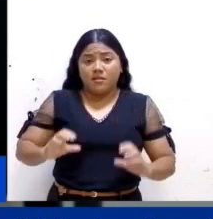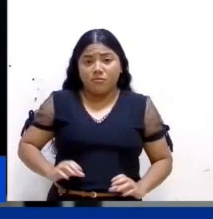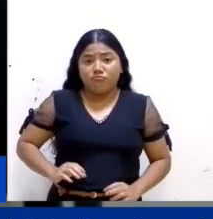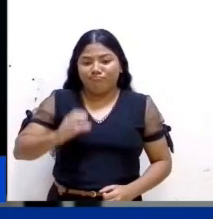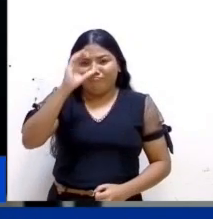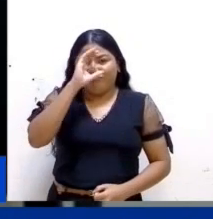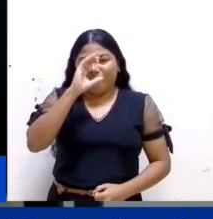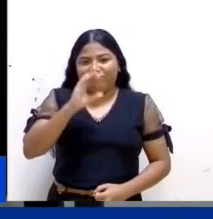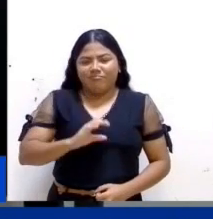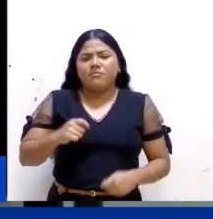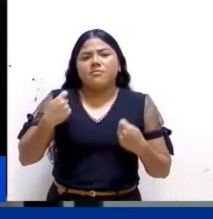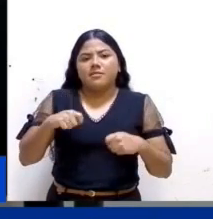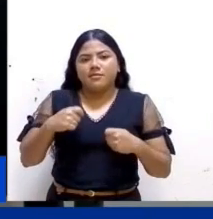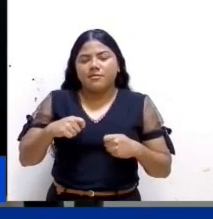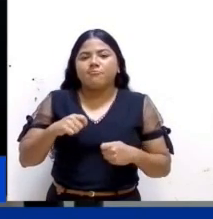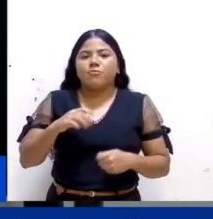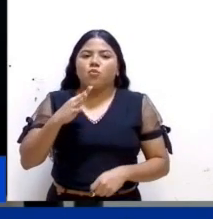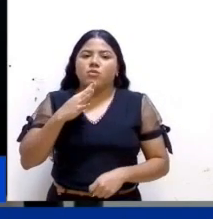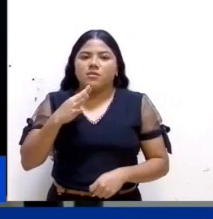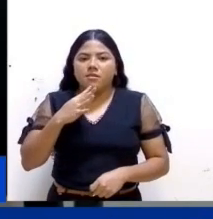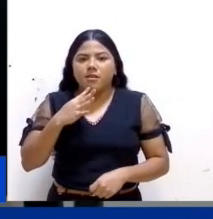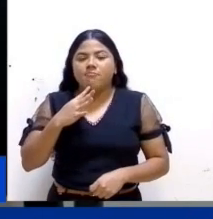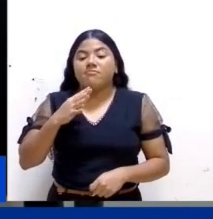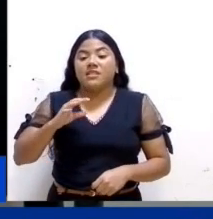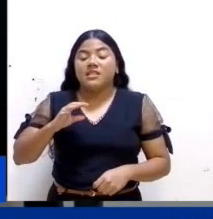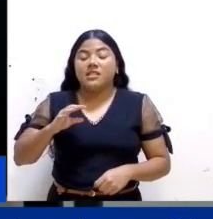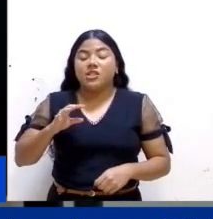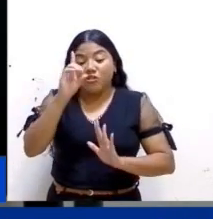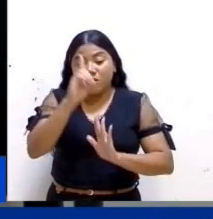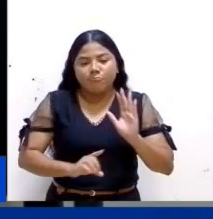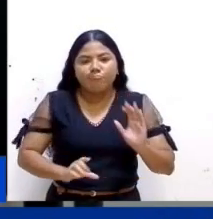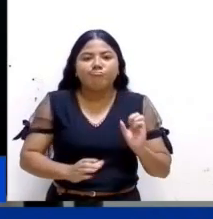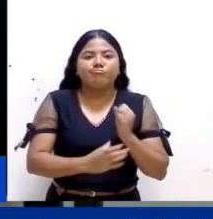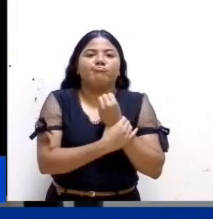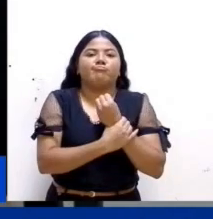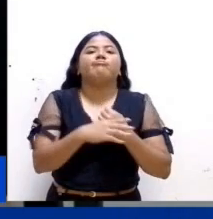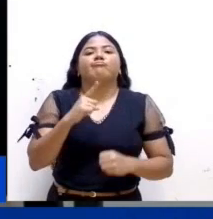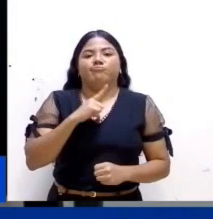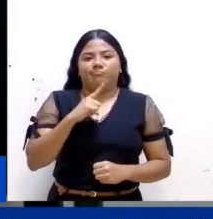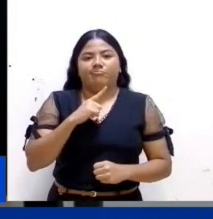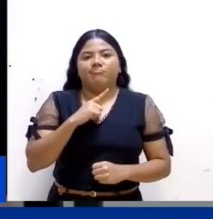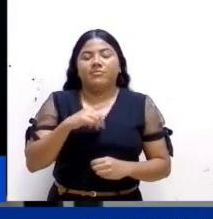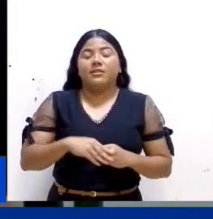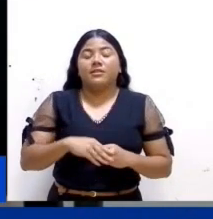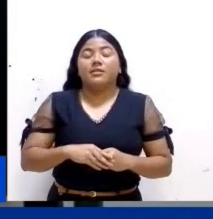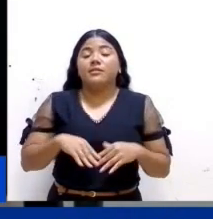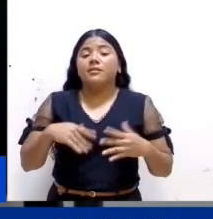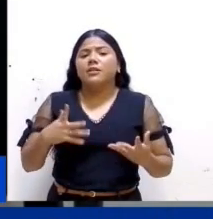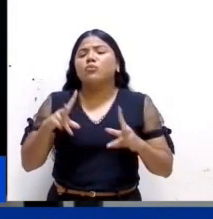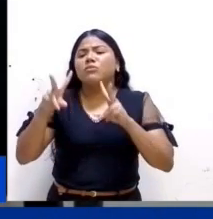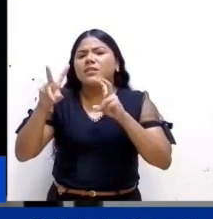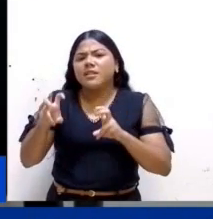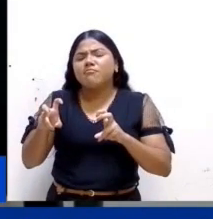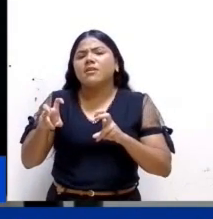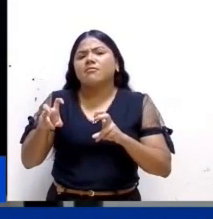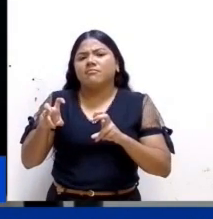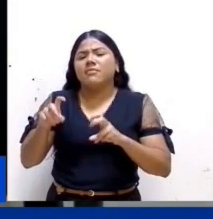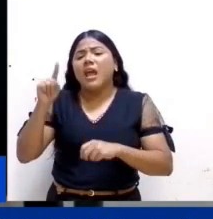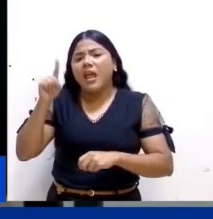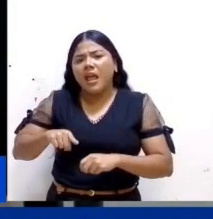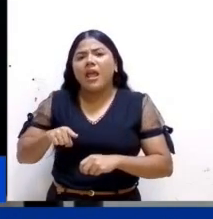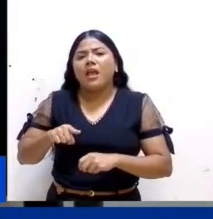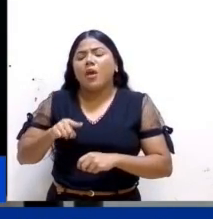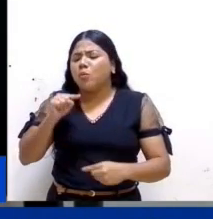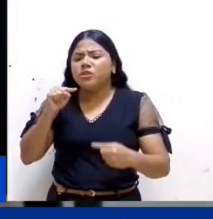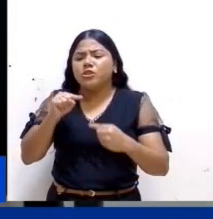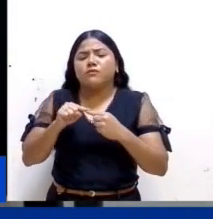precisa para que a gente garantir nossos direitos, né? Então, cada temática vai trazer essa abordagem, garantir os direitos de vocês. Então, é muito